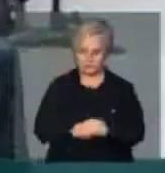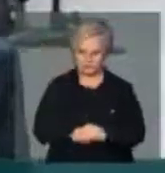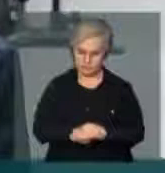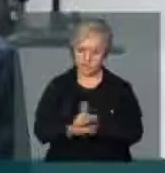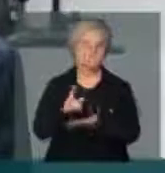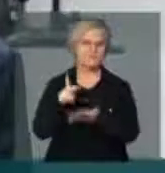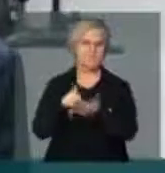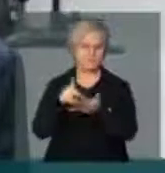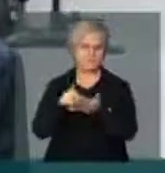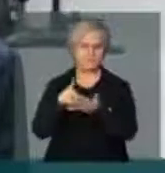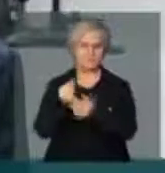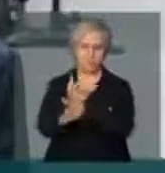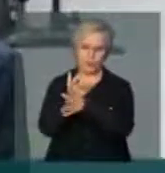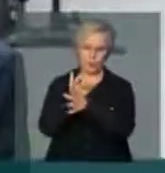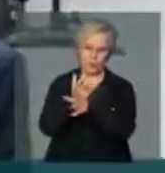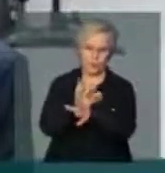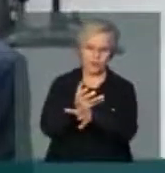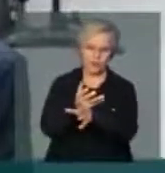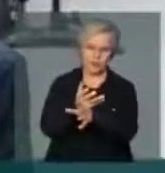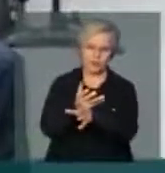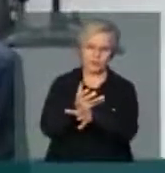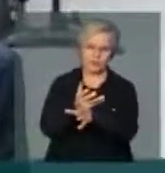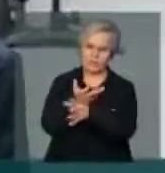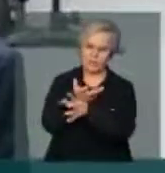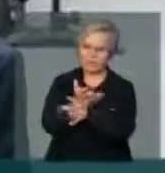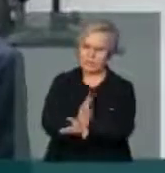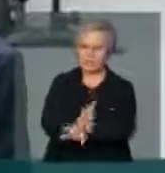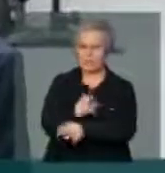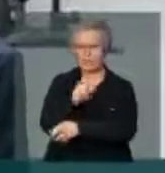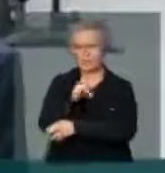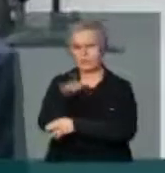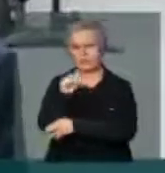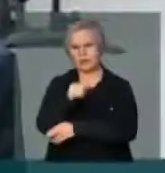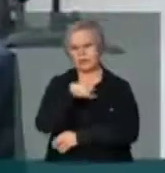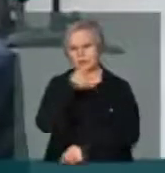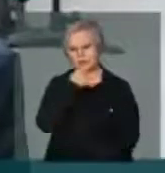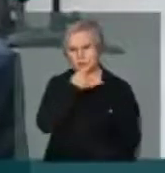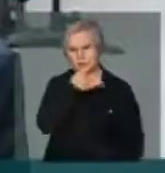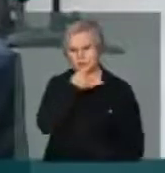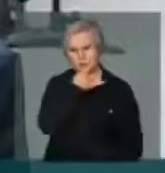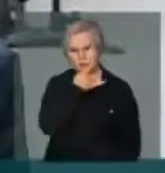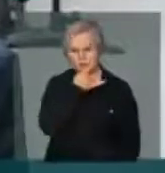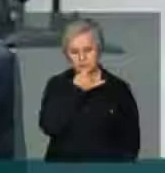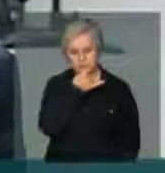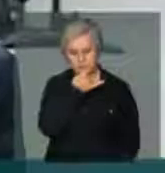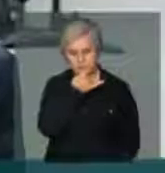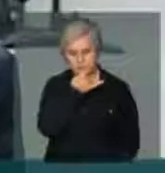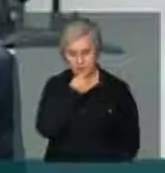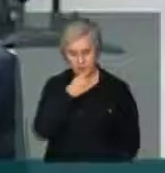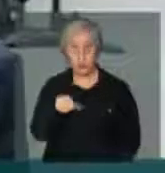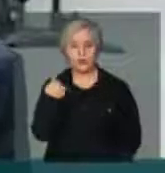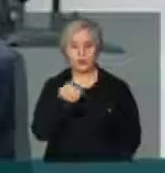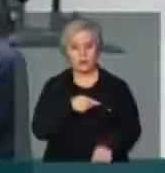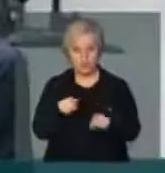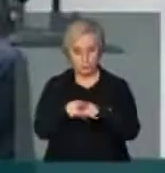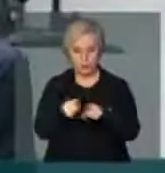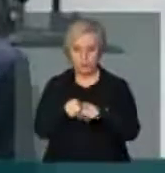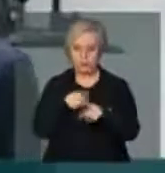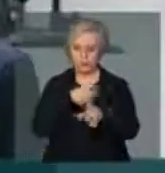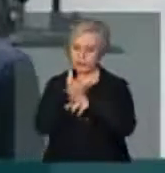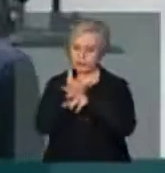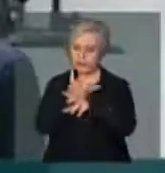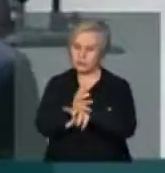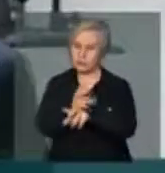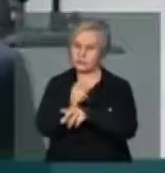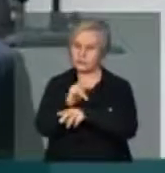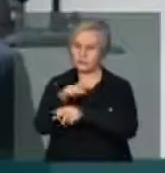seca, ela é uma coisa muito triste. E não acontece, nós também, ultimamente, nós também temos seca na região sul